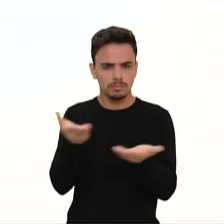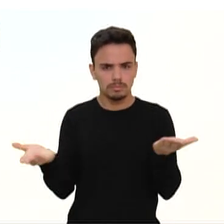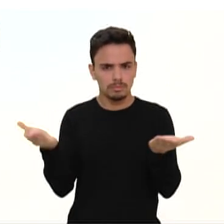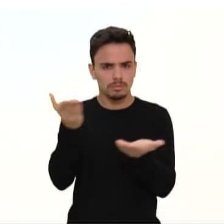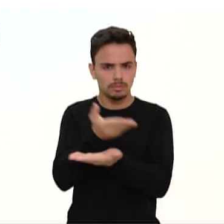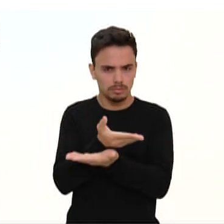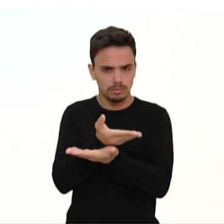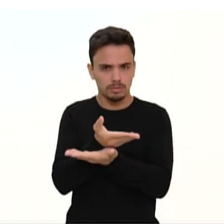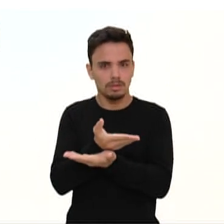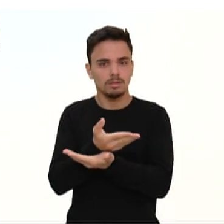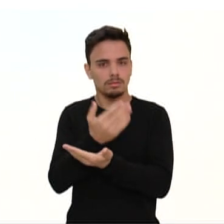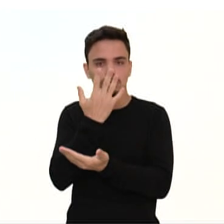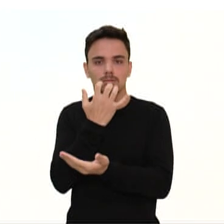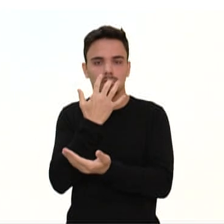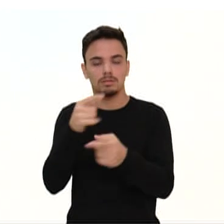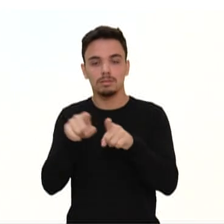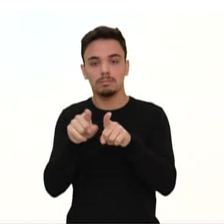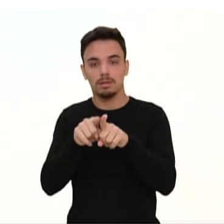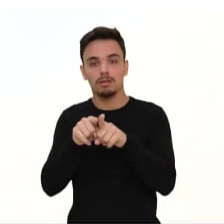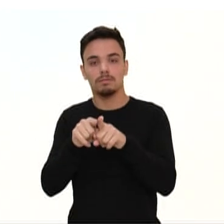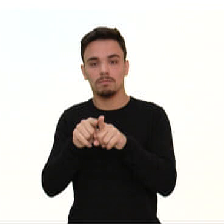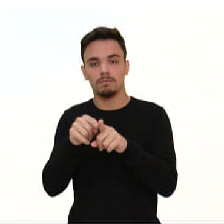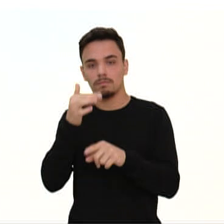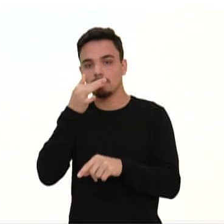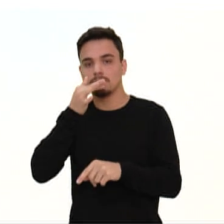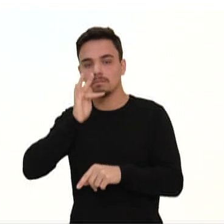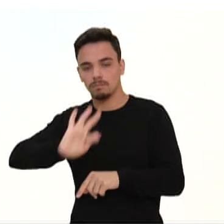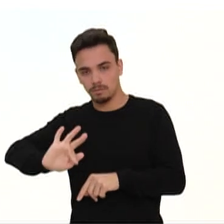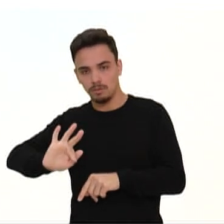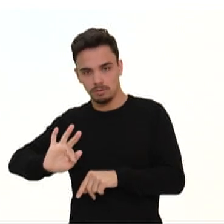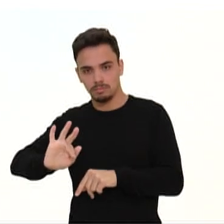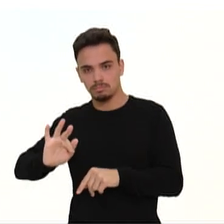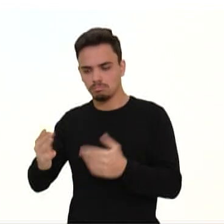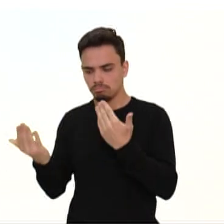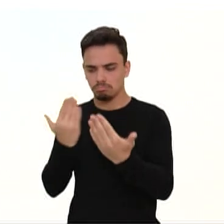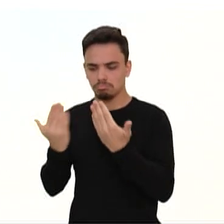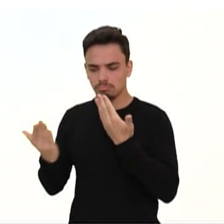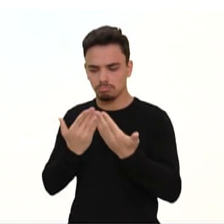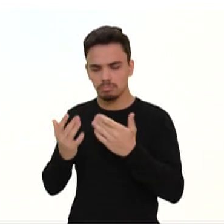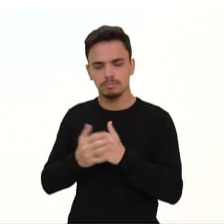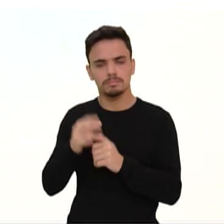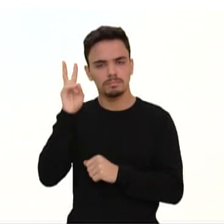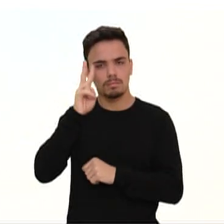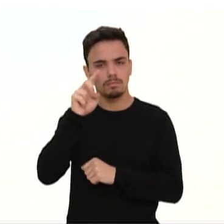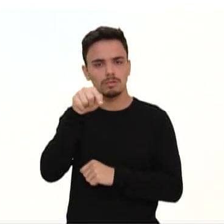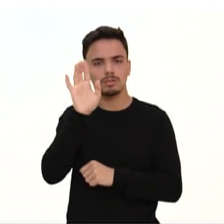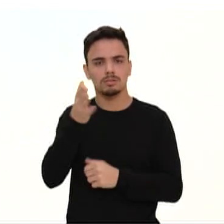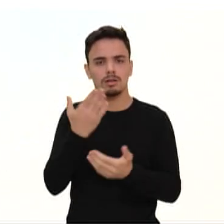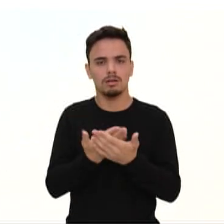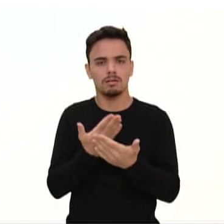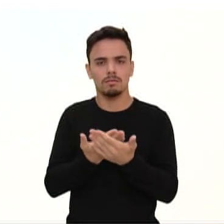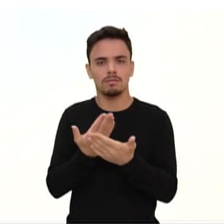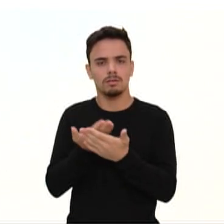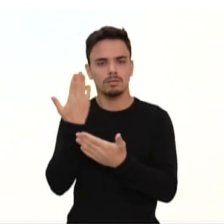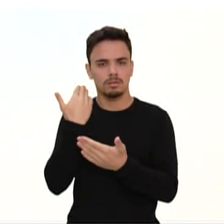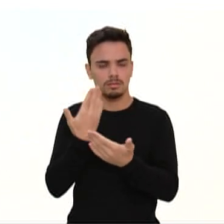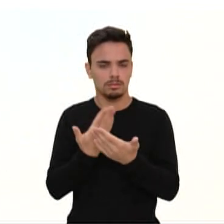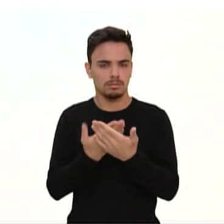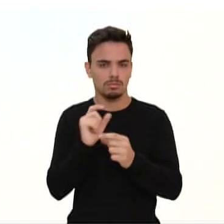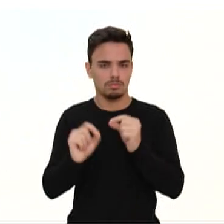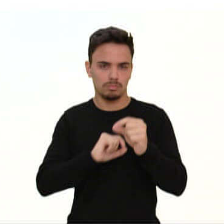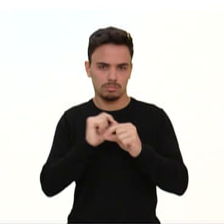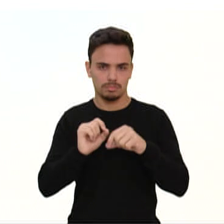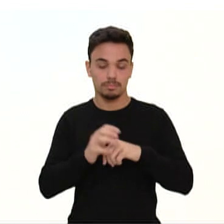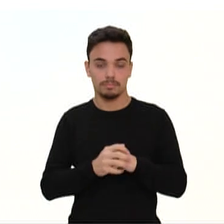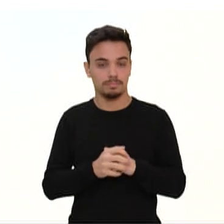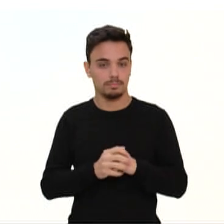com a psicanálise de Freud. Lembrando então daquilo que você viu na aula anterior. Na aula anterior, nós já